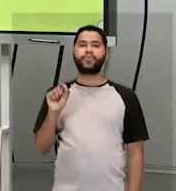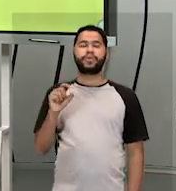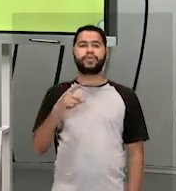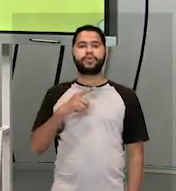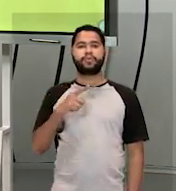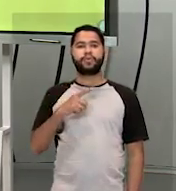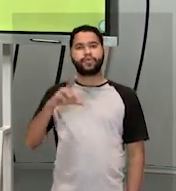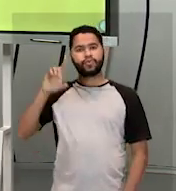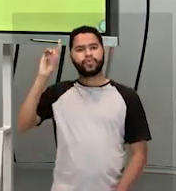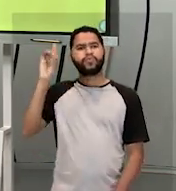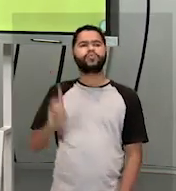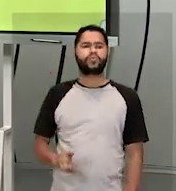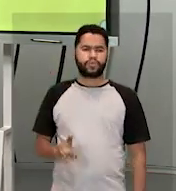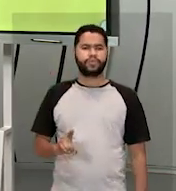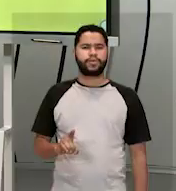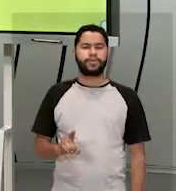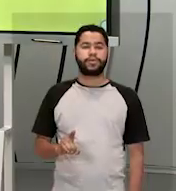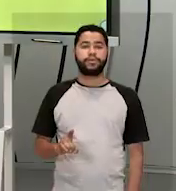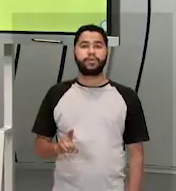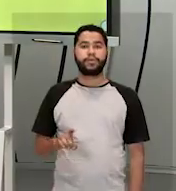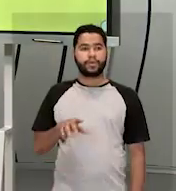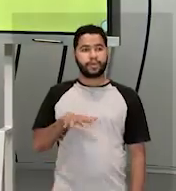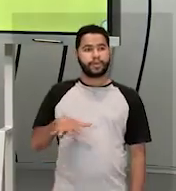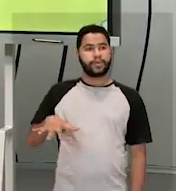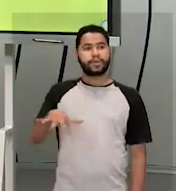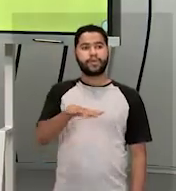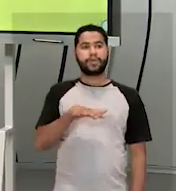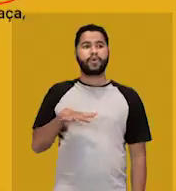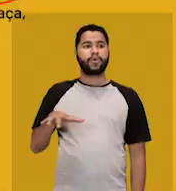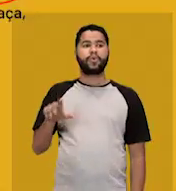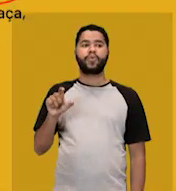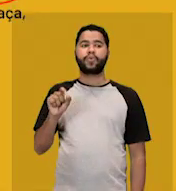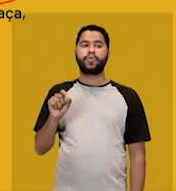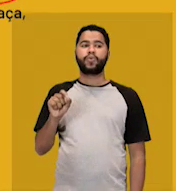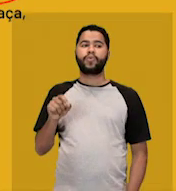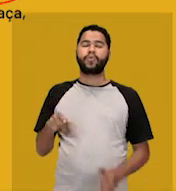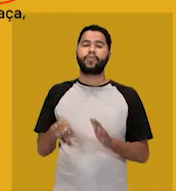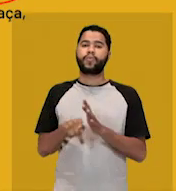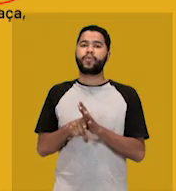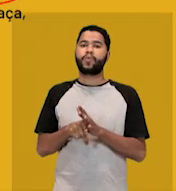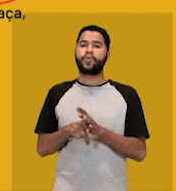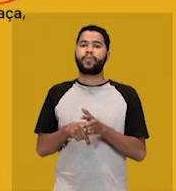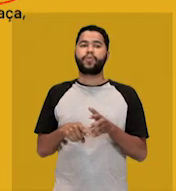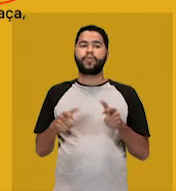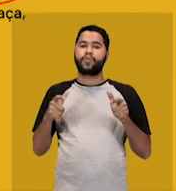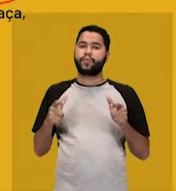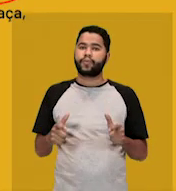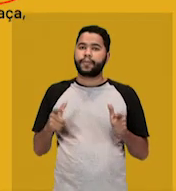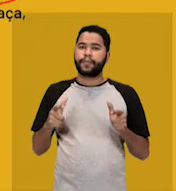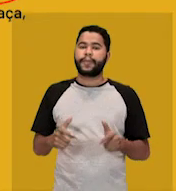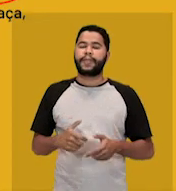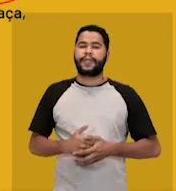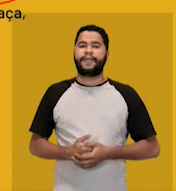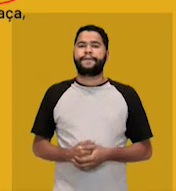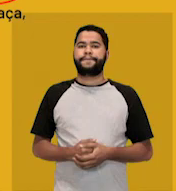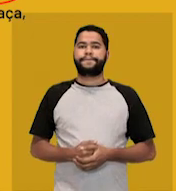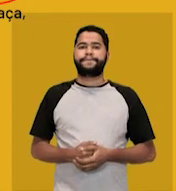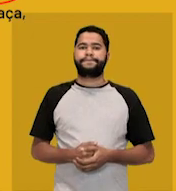tivessem por direito um espaço vital, seria um território